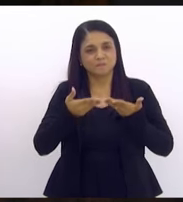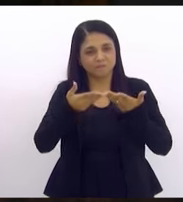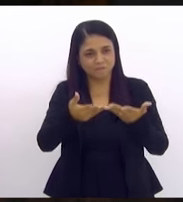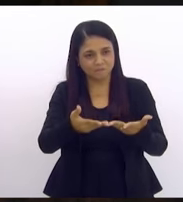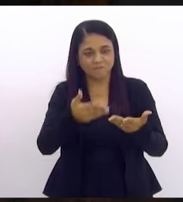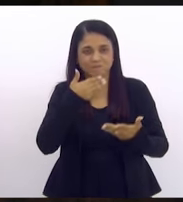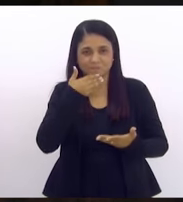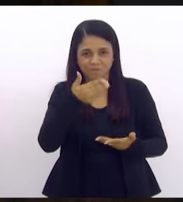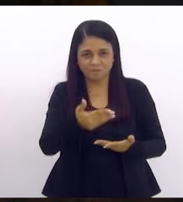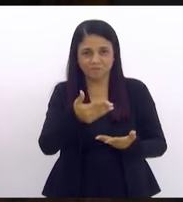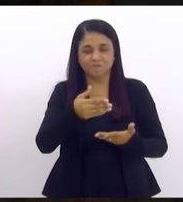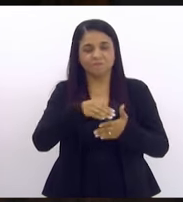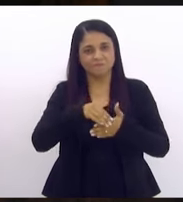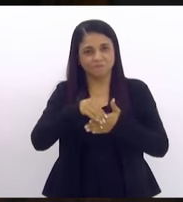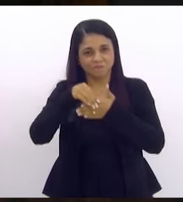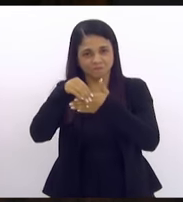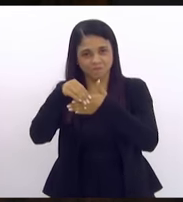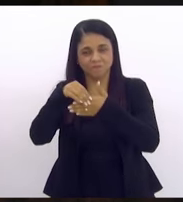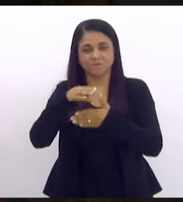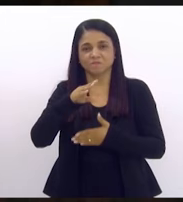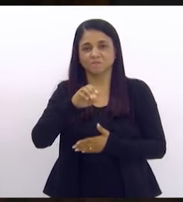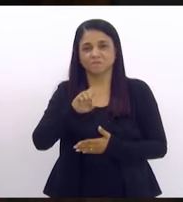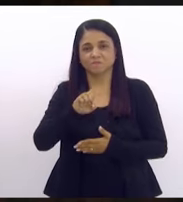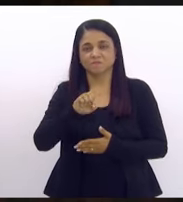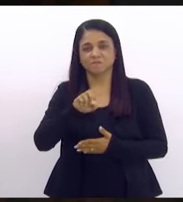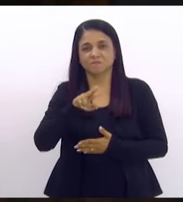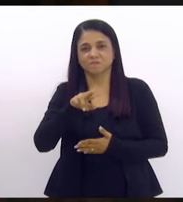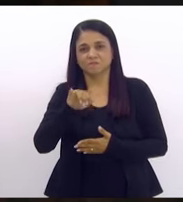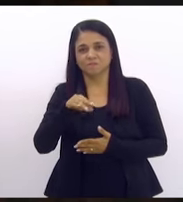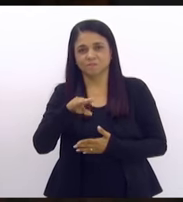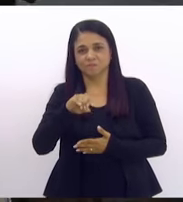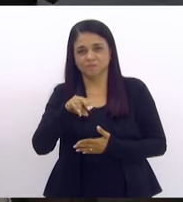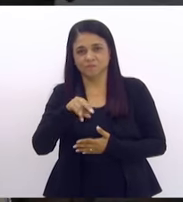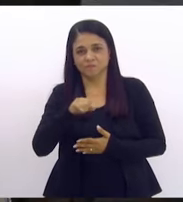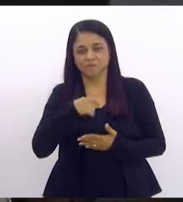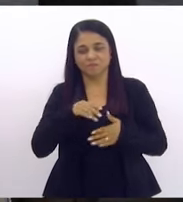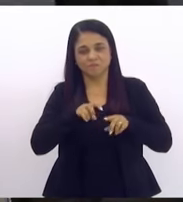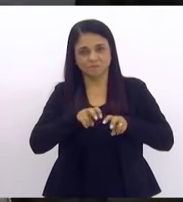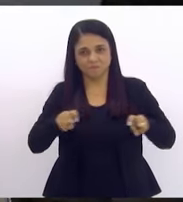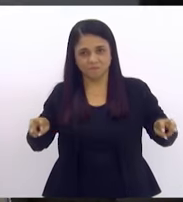cerimonial que conduza o homenageado até a mesa de